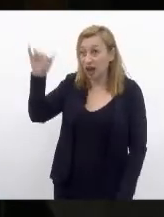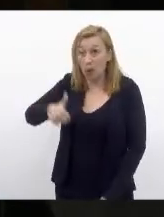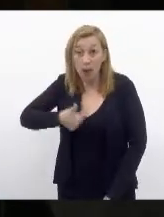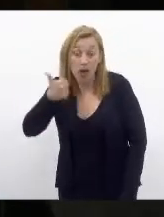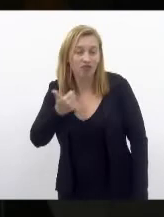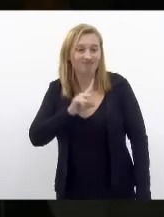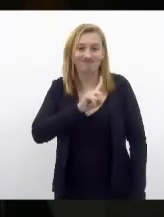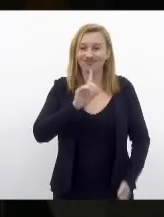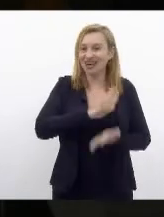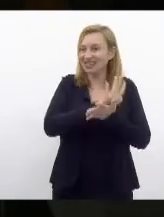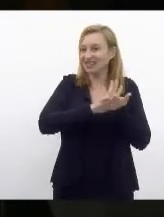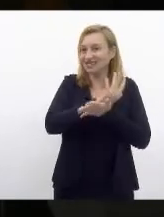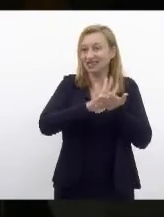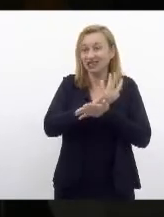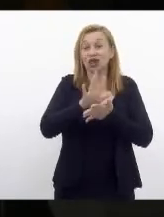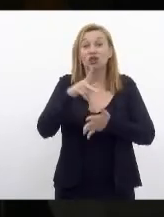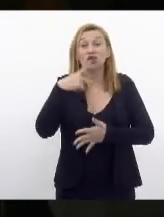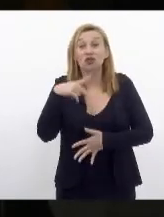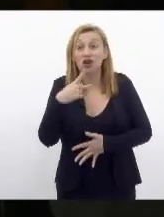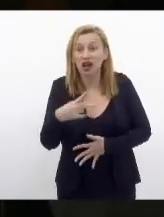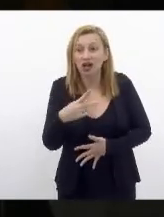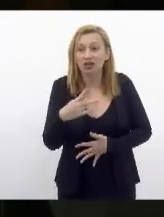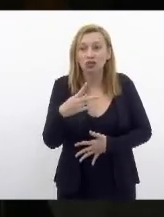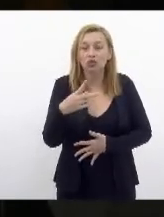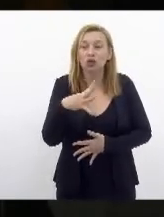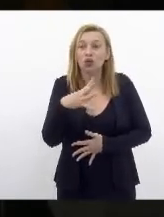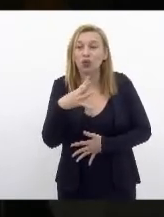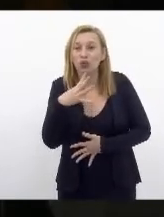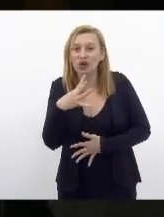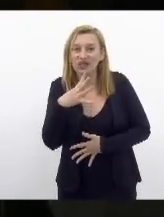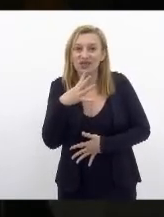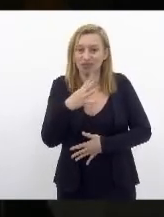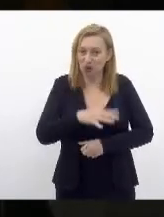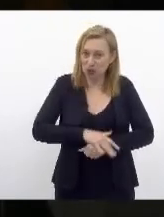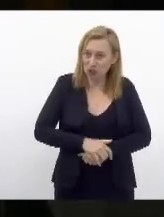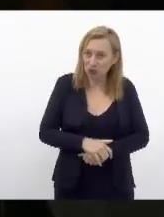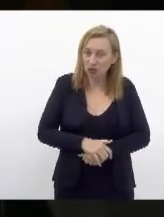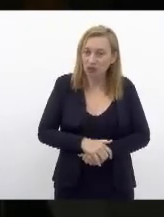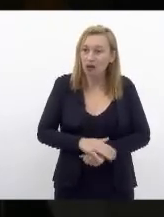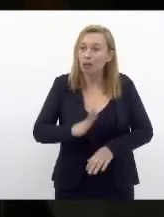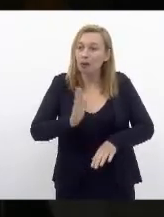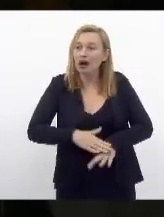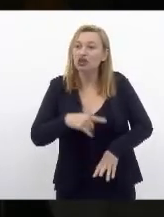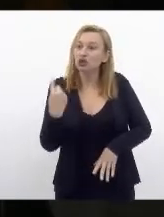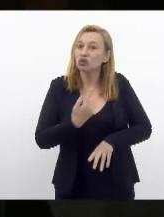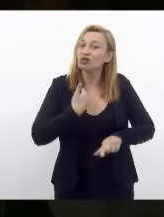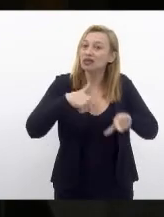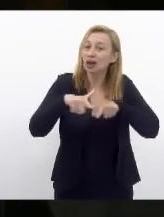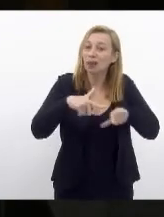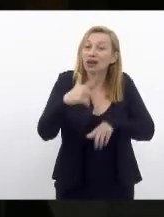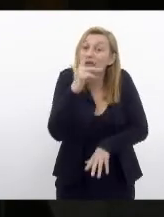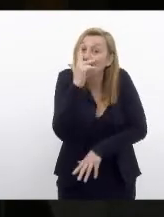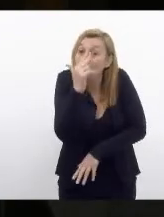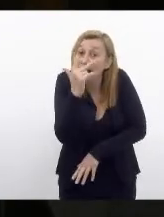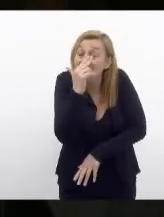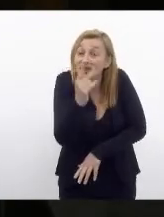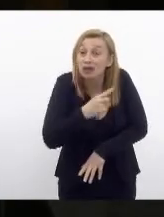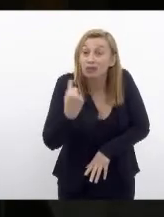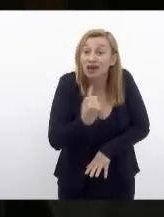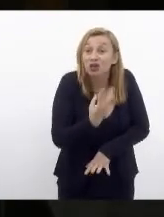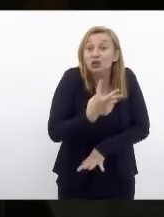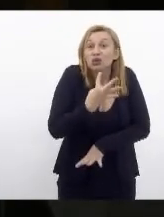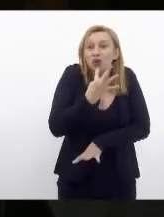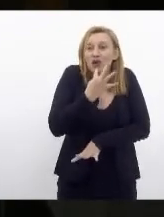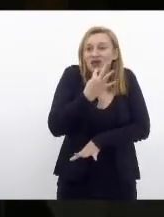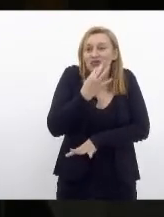nada disso. Nossas atribuições, por mais que sejam parecidas, os nossos entes